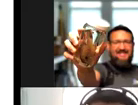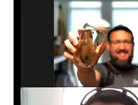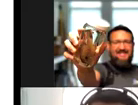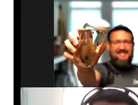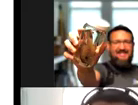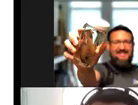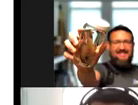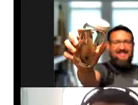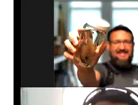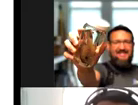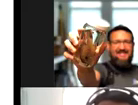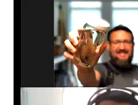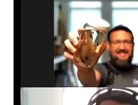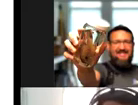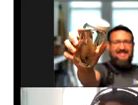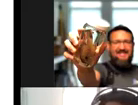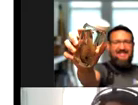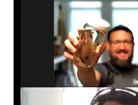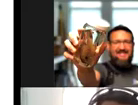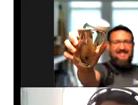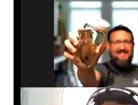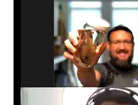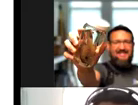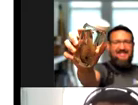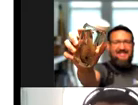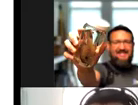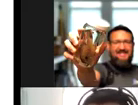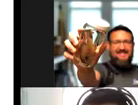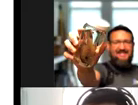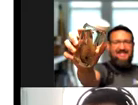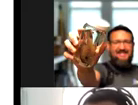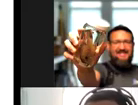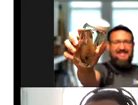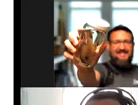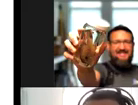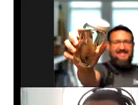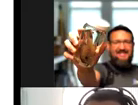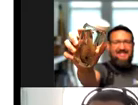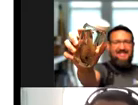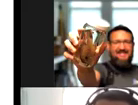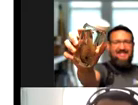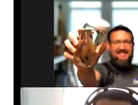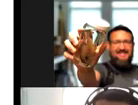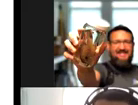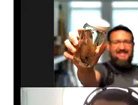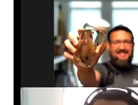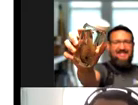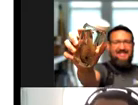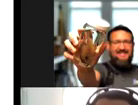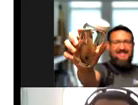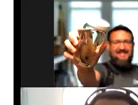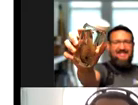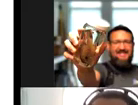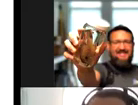diversidade beta, diversidade filogenética, e também são aplicados para guiar novos esforços de coleta, né? Quais seriam áreas interessantes que eu posso coletar, que